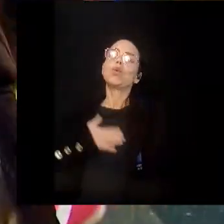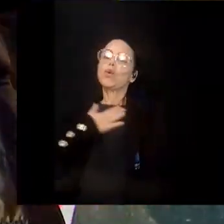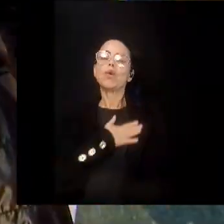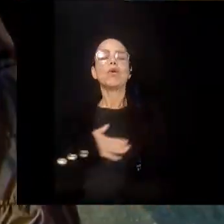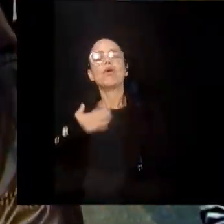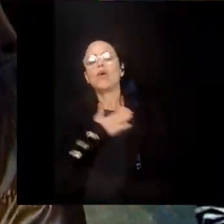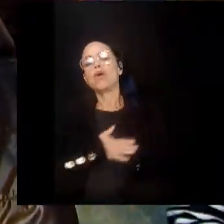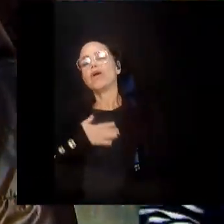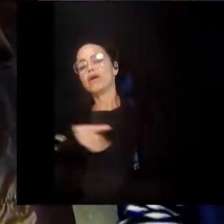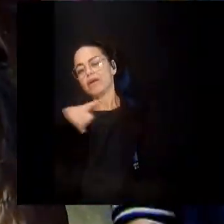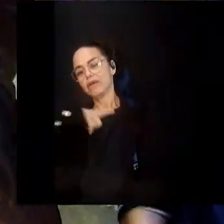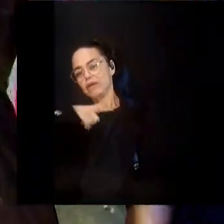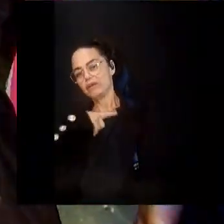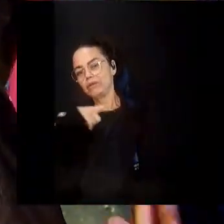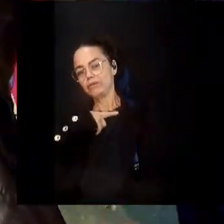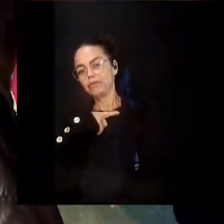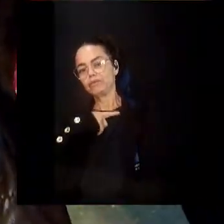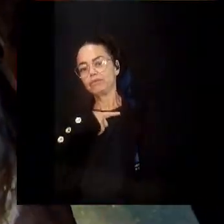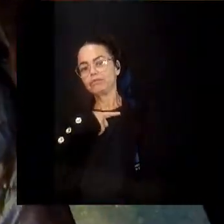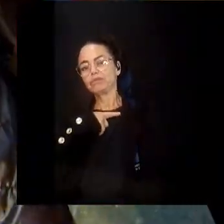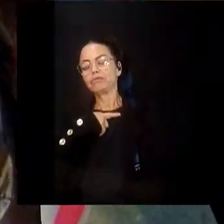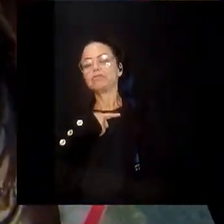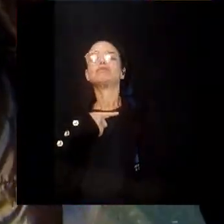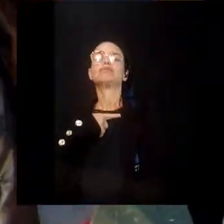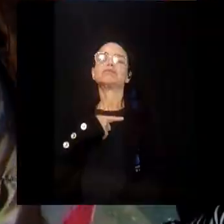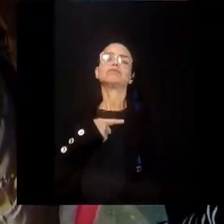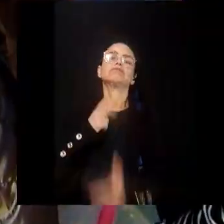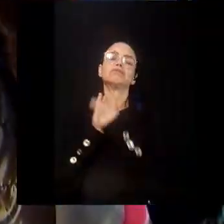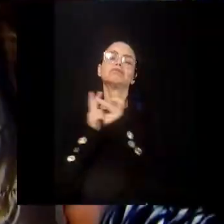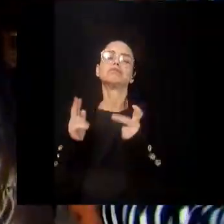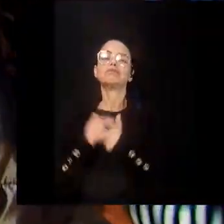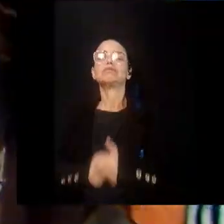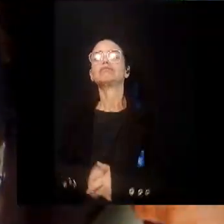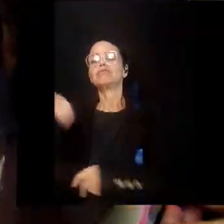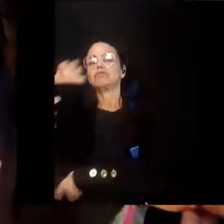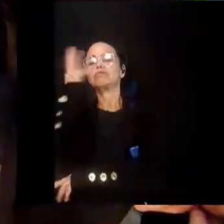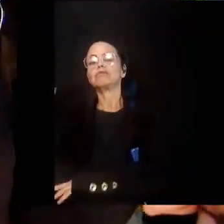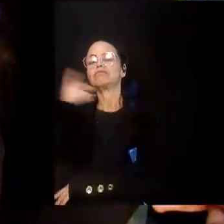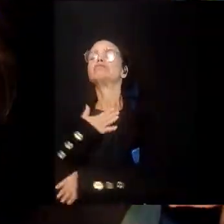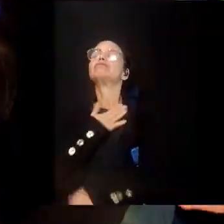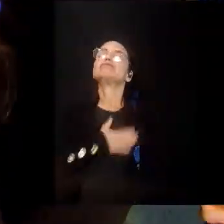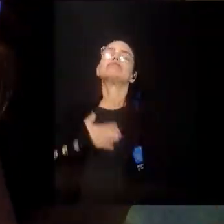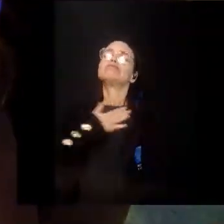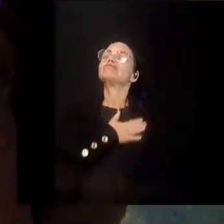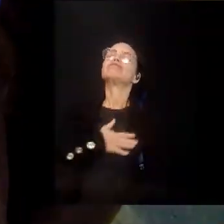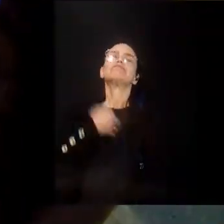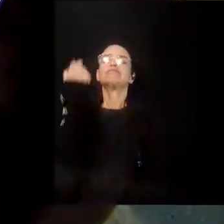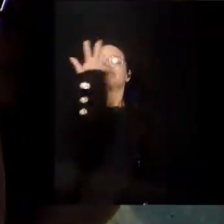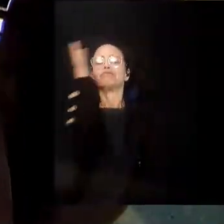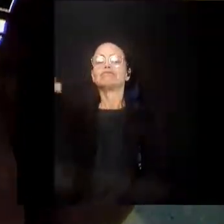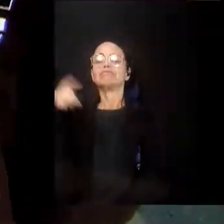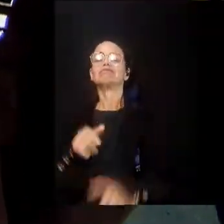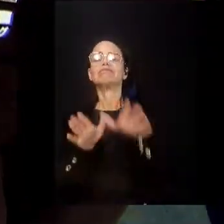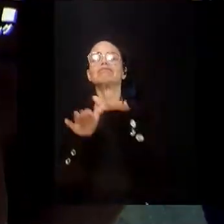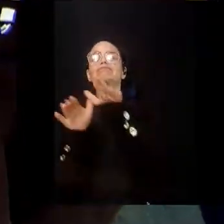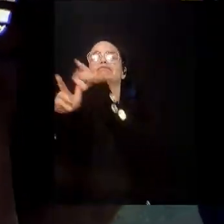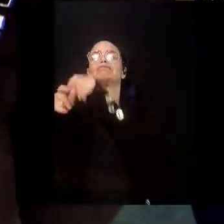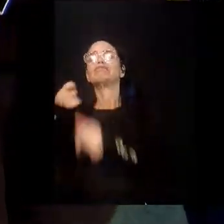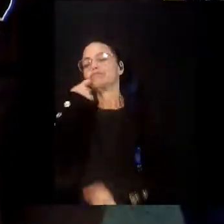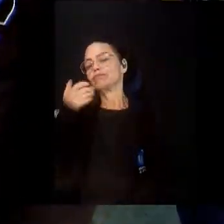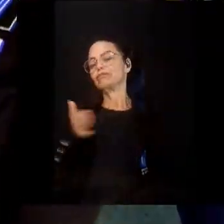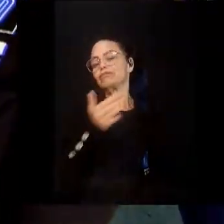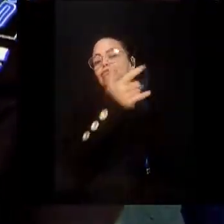ter mais coisas sobre a natureza, eu gosto da natureza. E pra mim, quanto mais eu fico